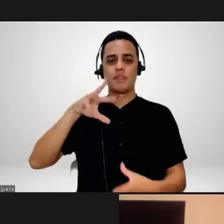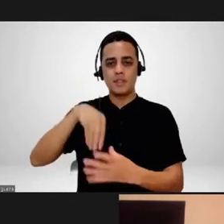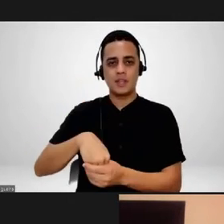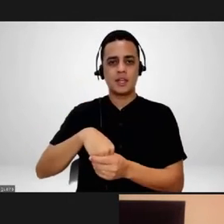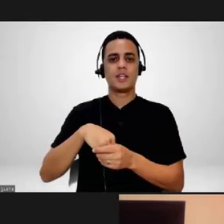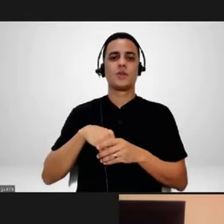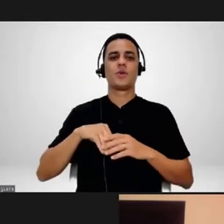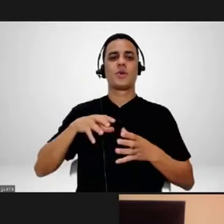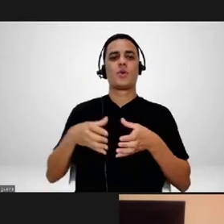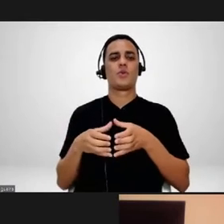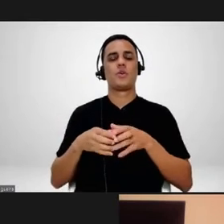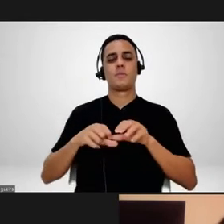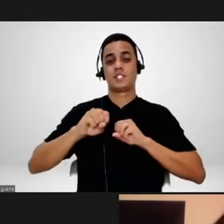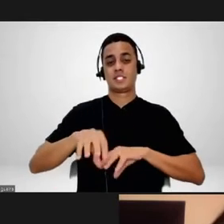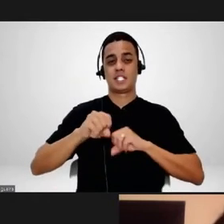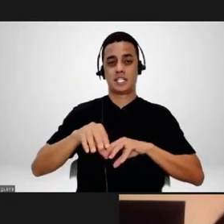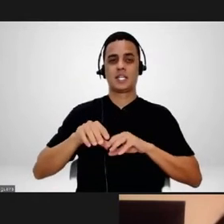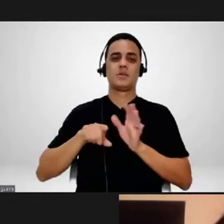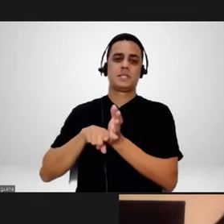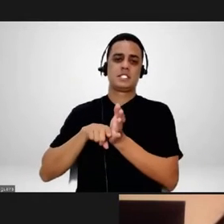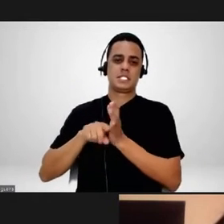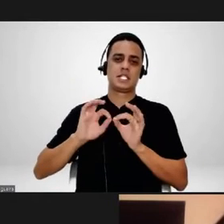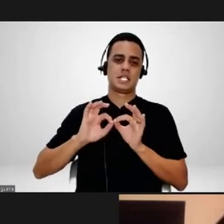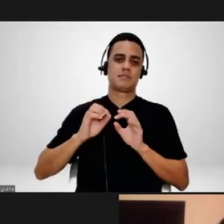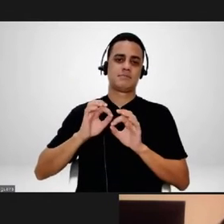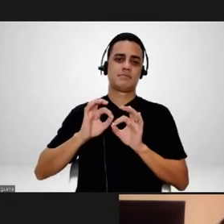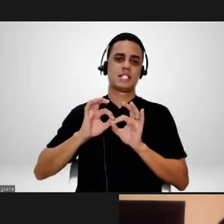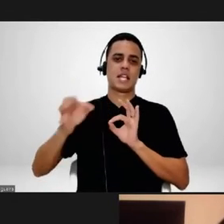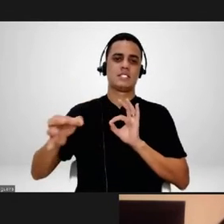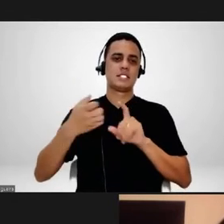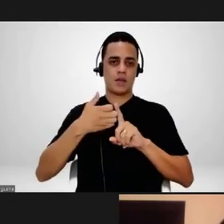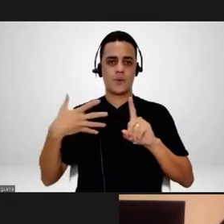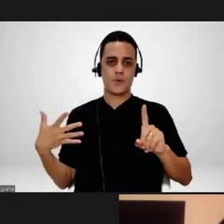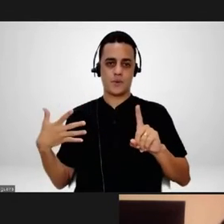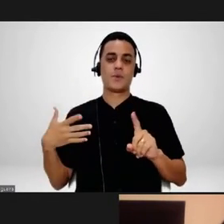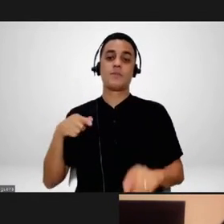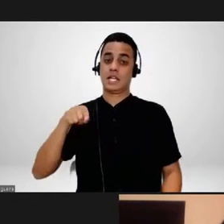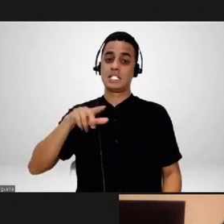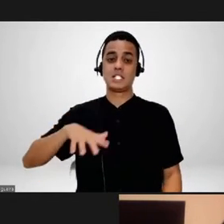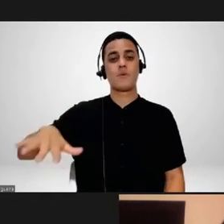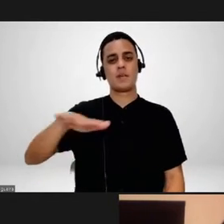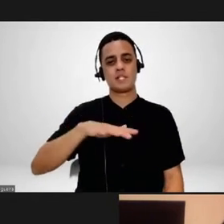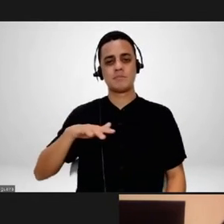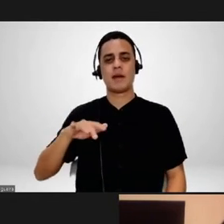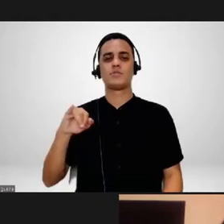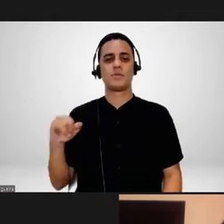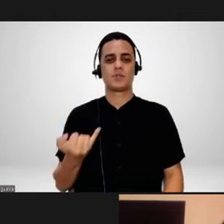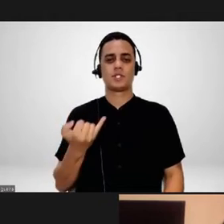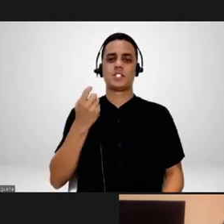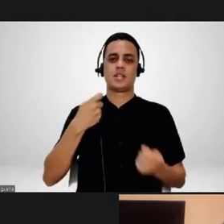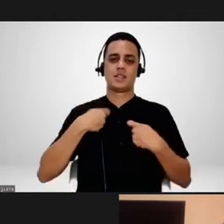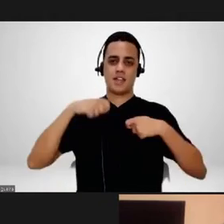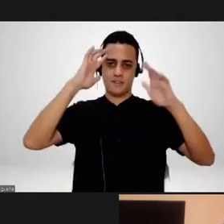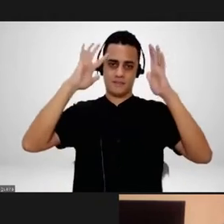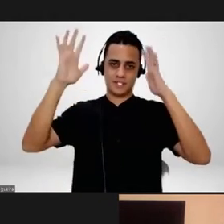de ensino, pesquisa e extensão. Espaço este privilegiado em reflexão.